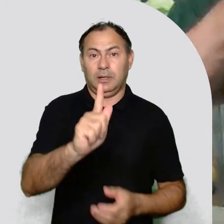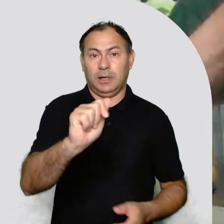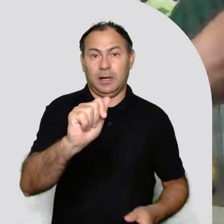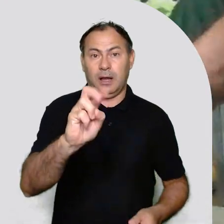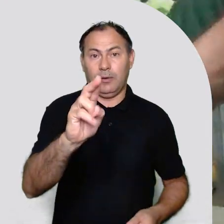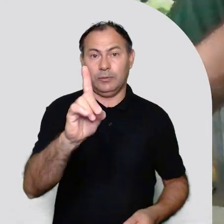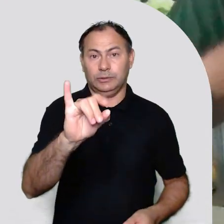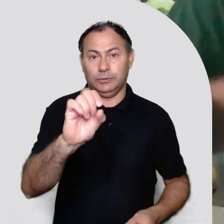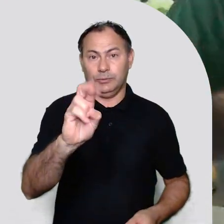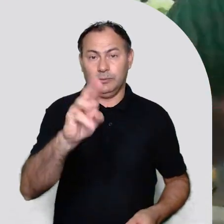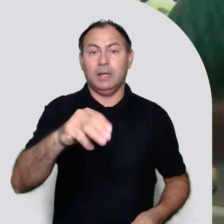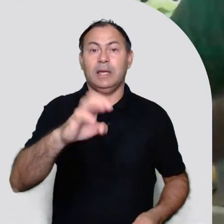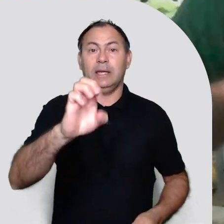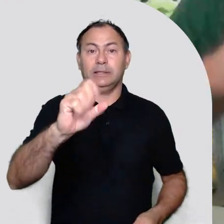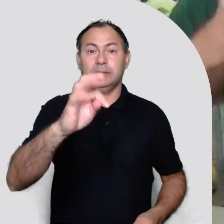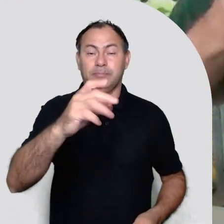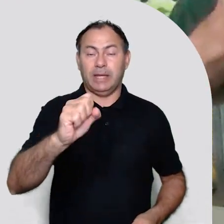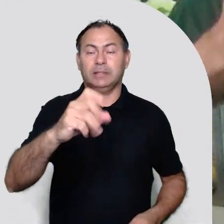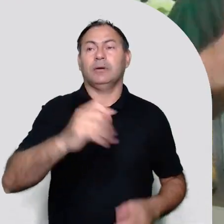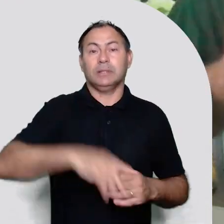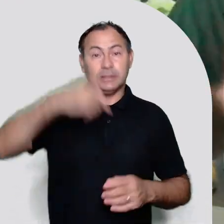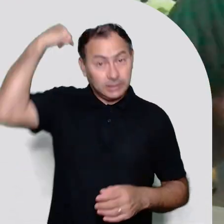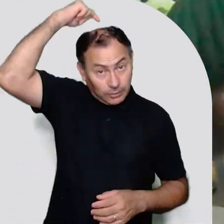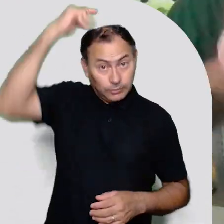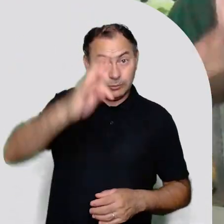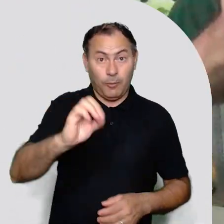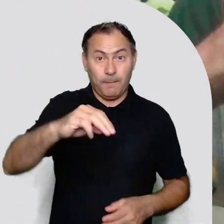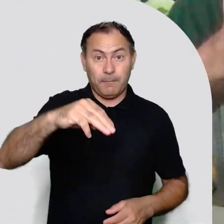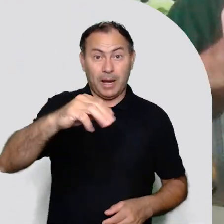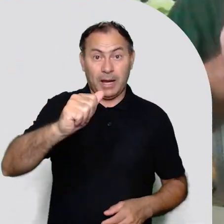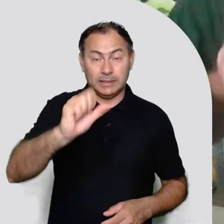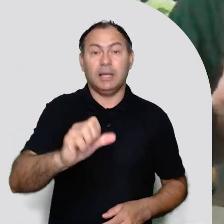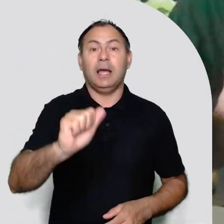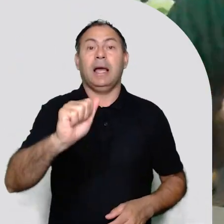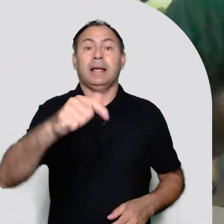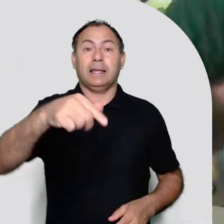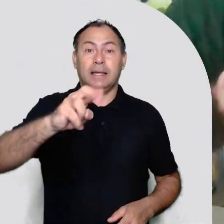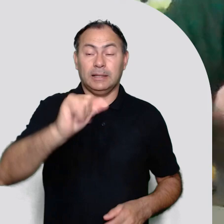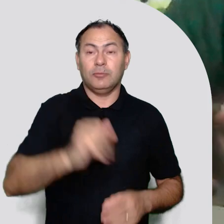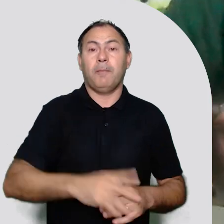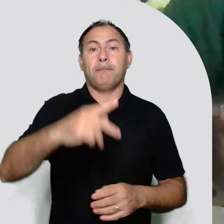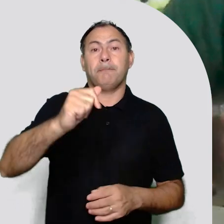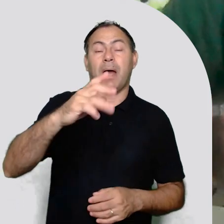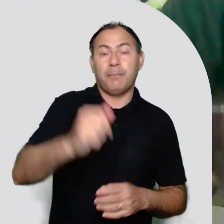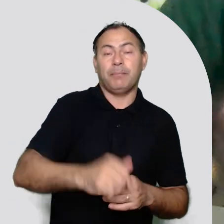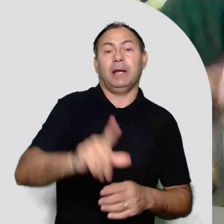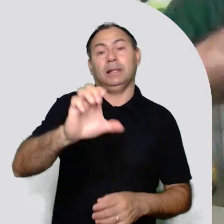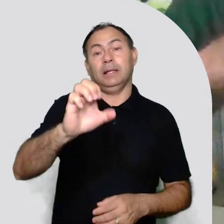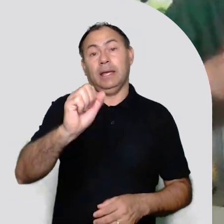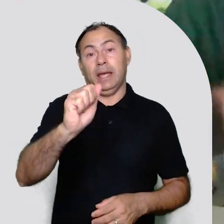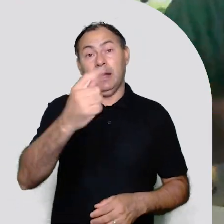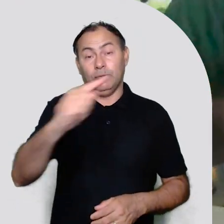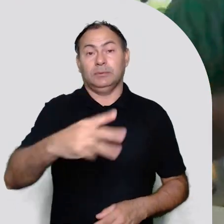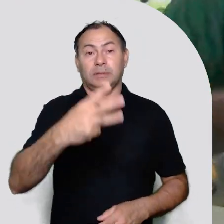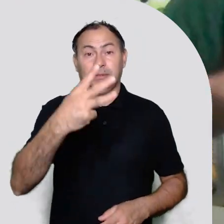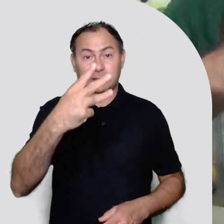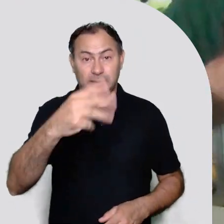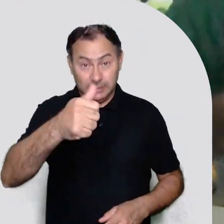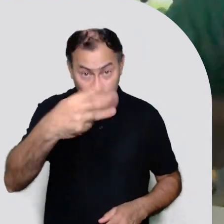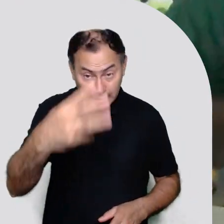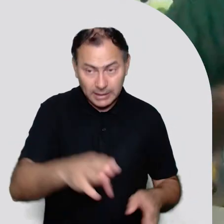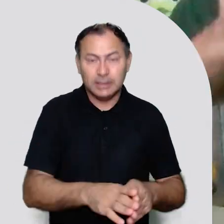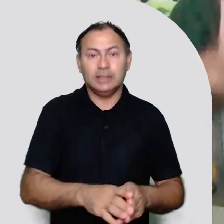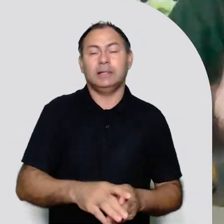ele é fundamentado em São Tomás de Aquino, Papa Leão XIII, Papa Pio XII, Basílio